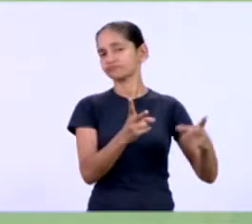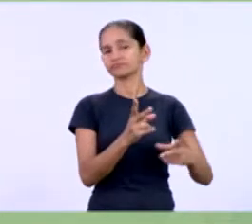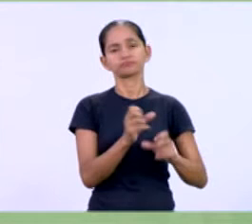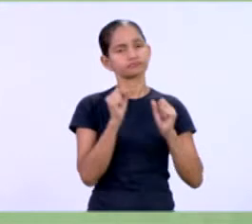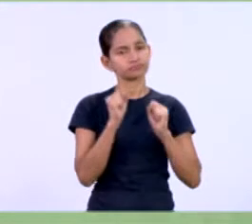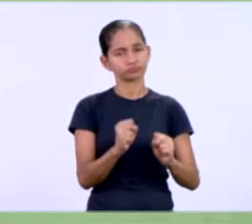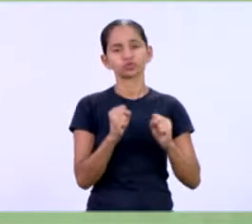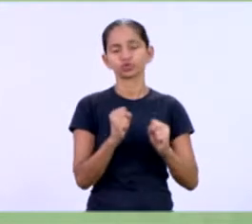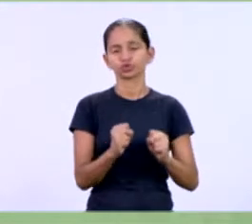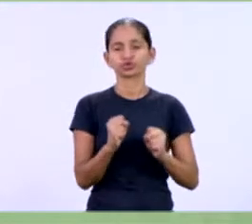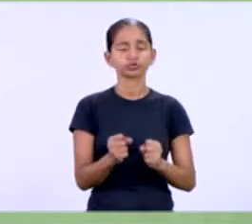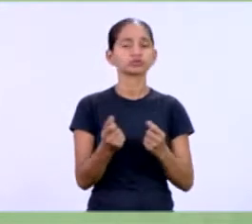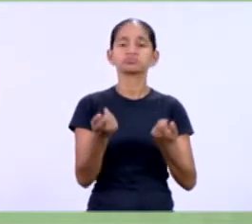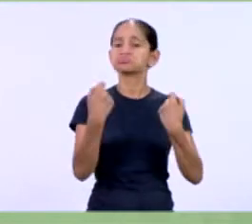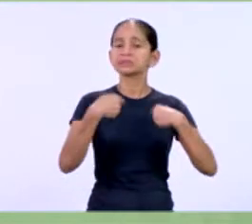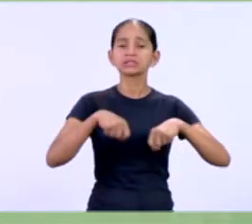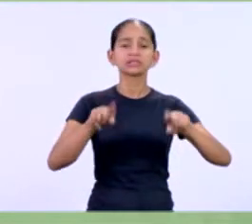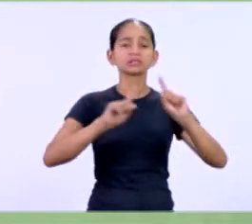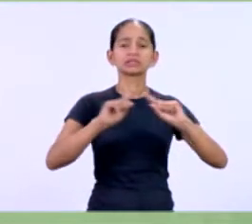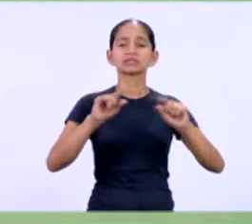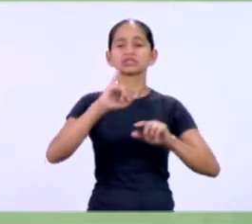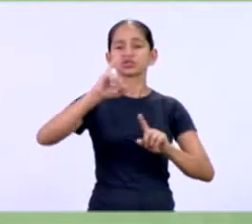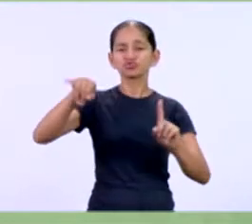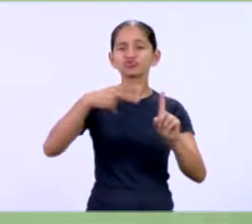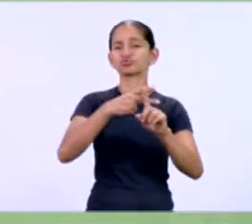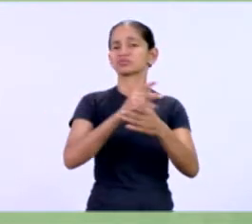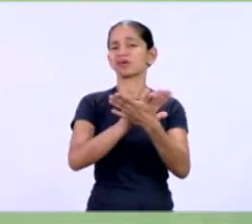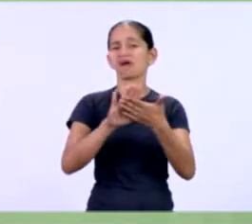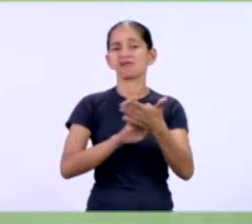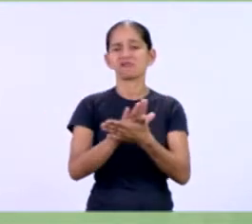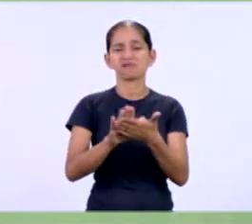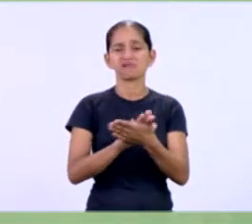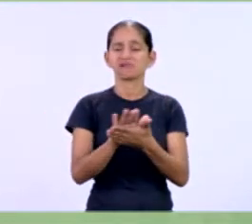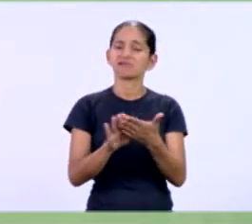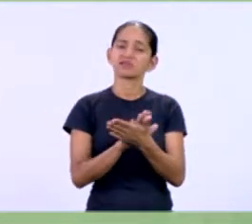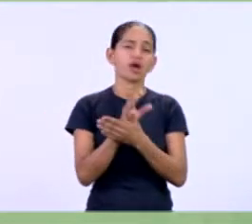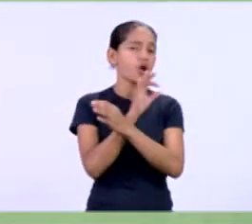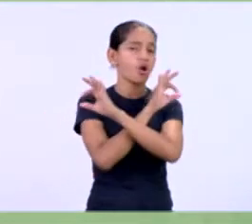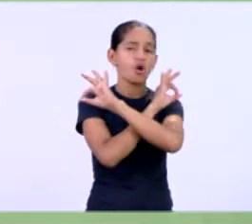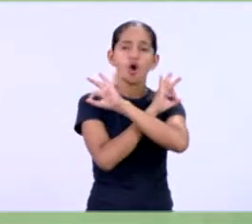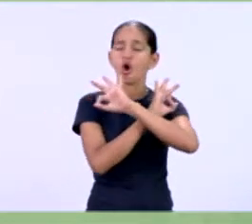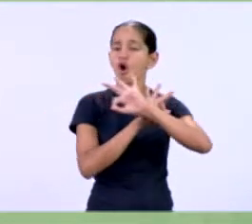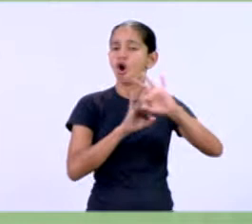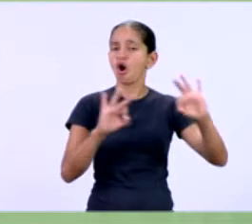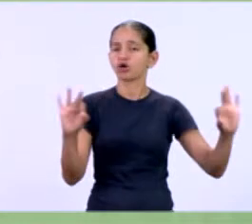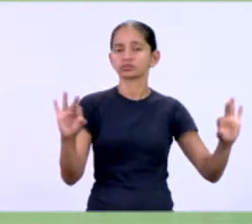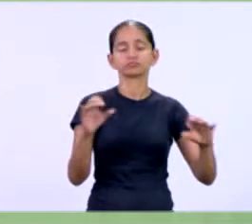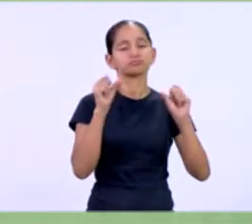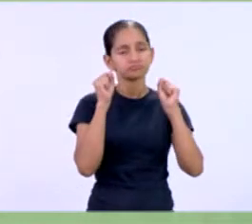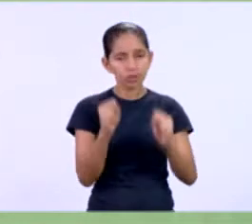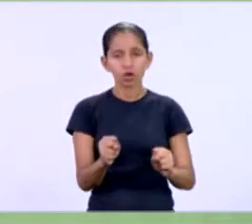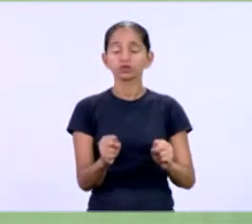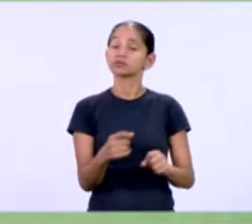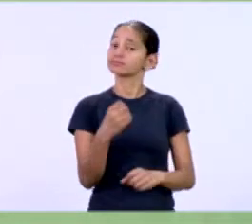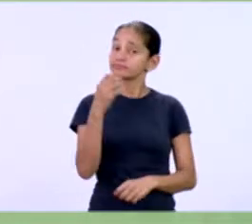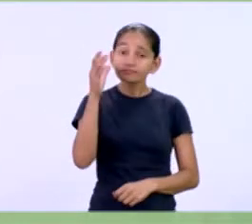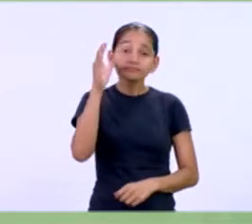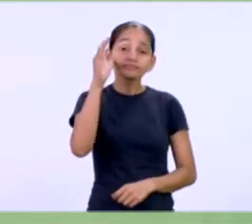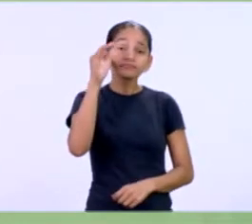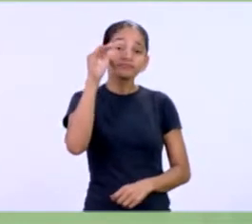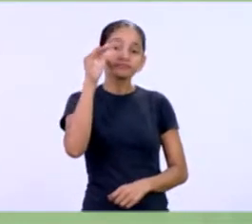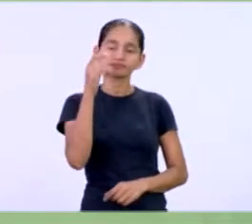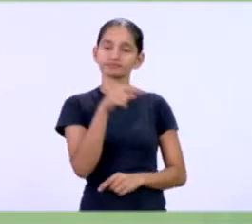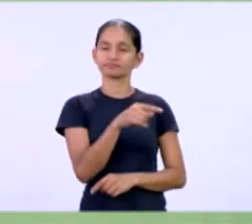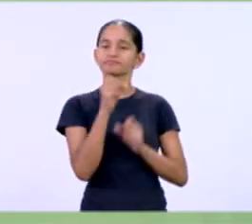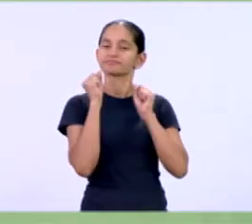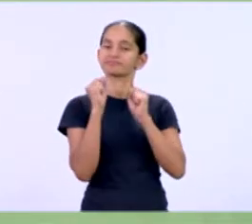sem ter que pagar juros na operação. Então essa venda de ativos aqui ela é muito interessante como uma